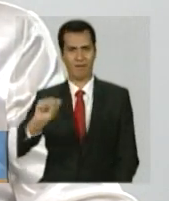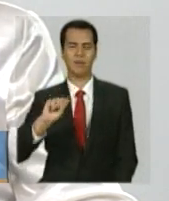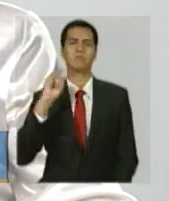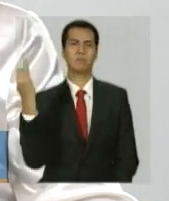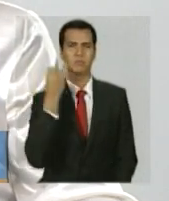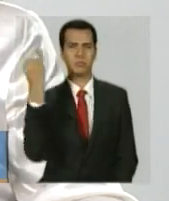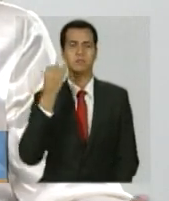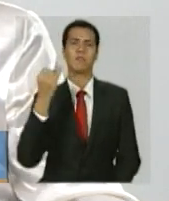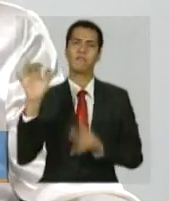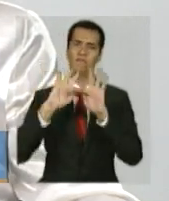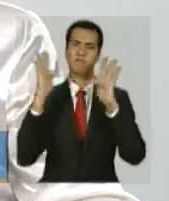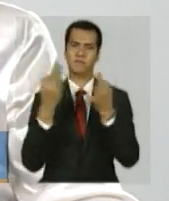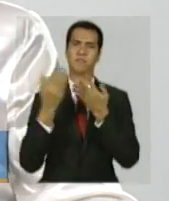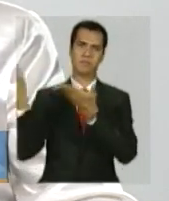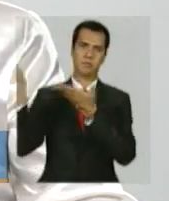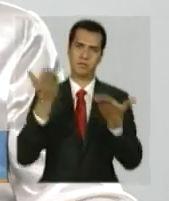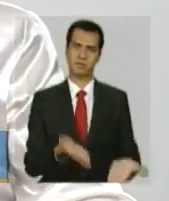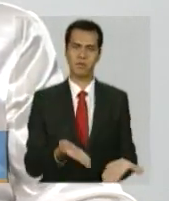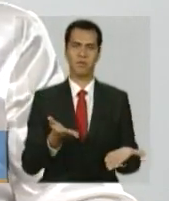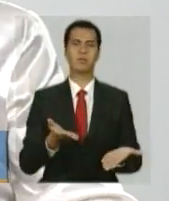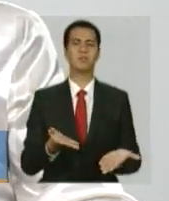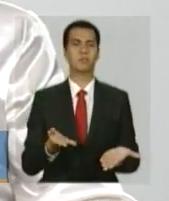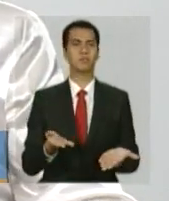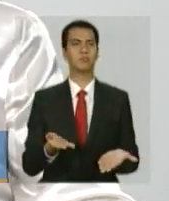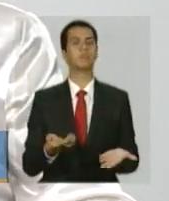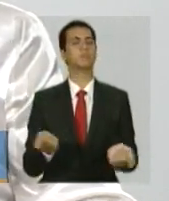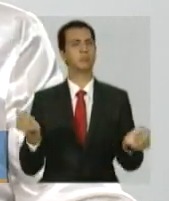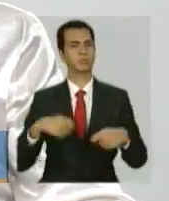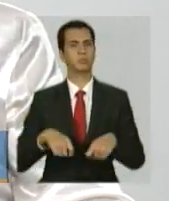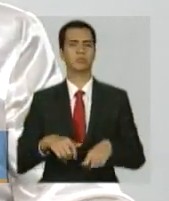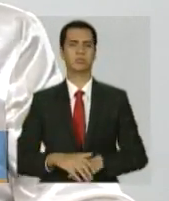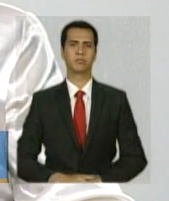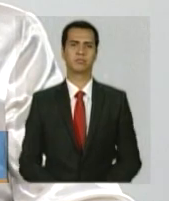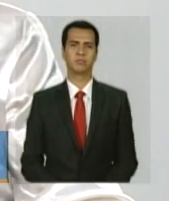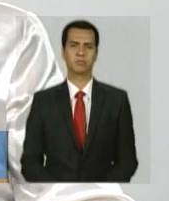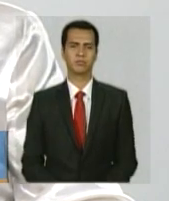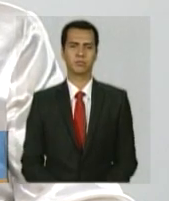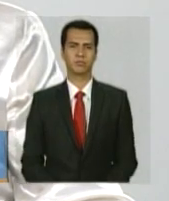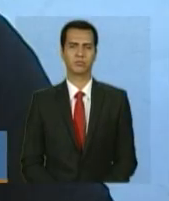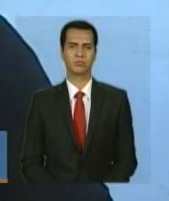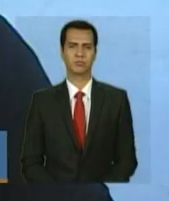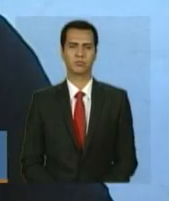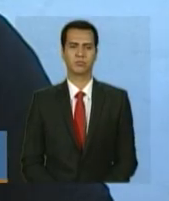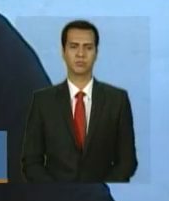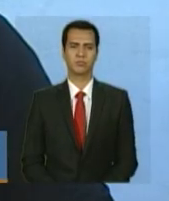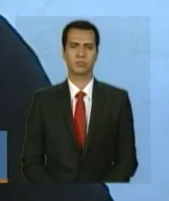de entrada. É um serviço à disposição das comunidades.